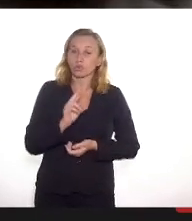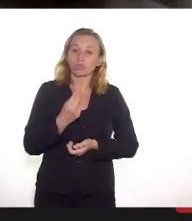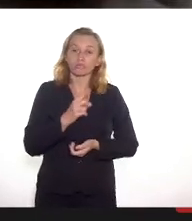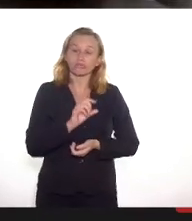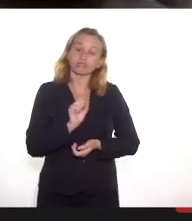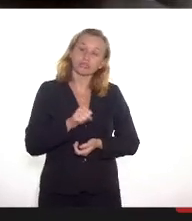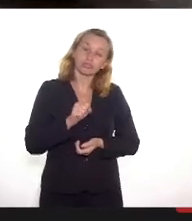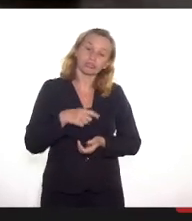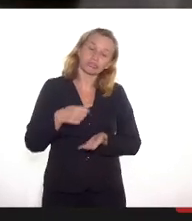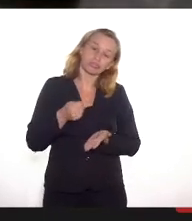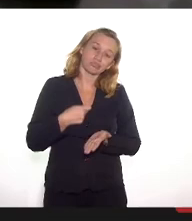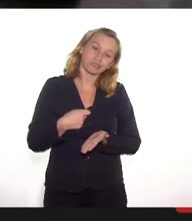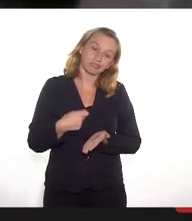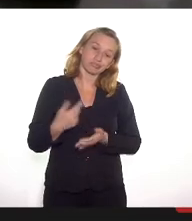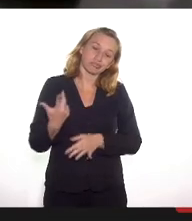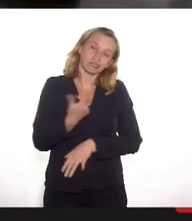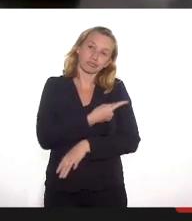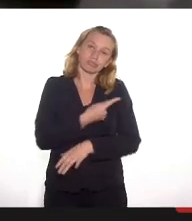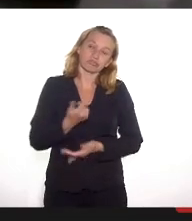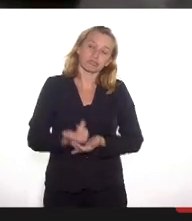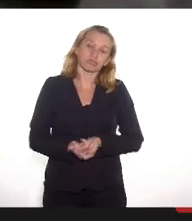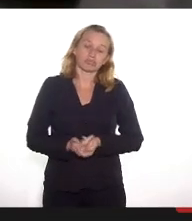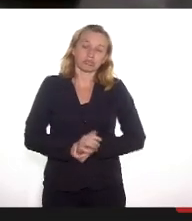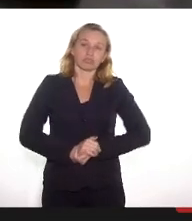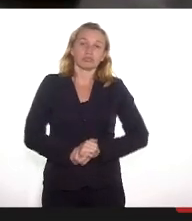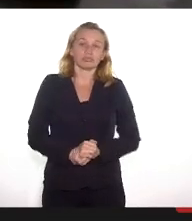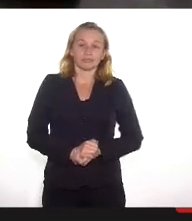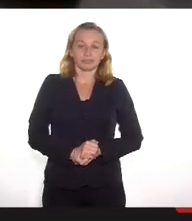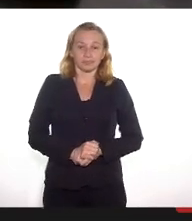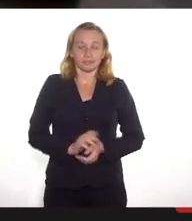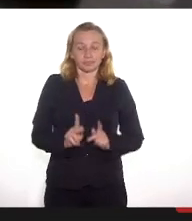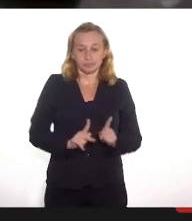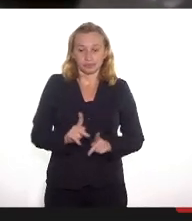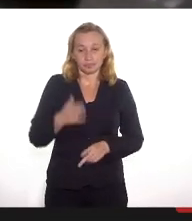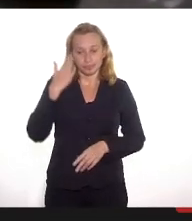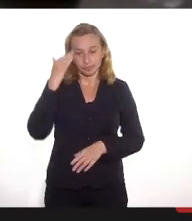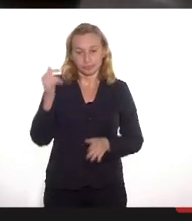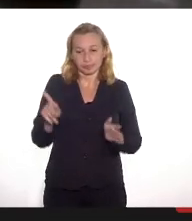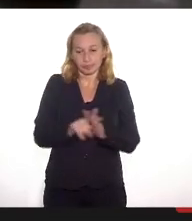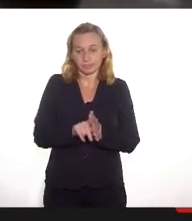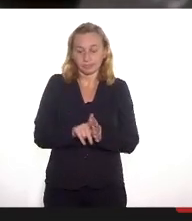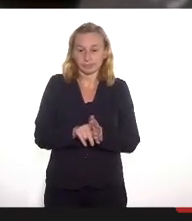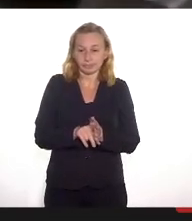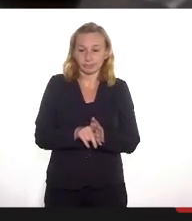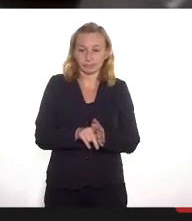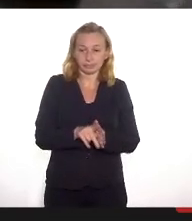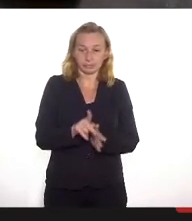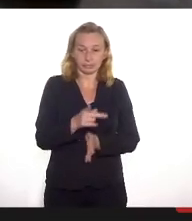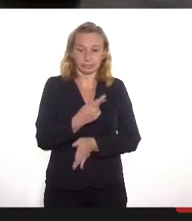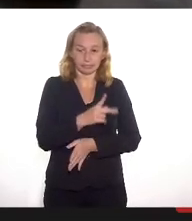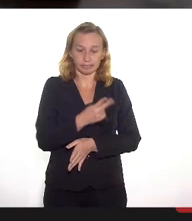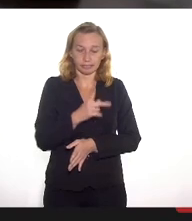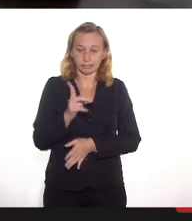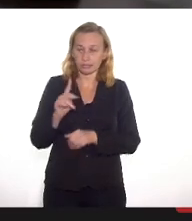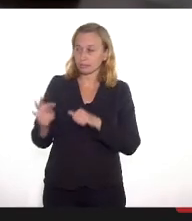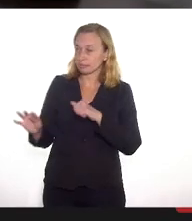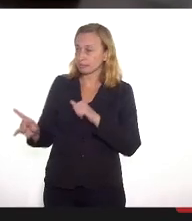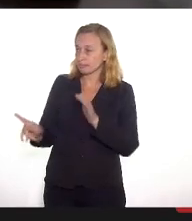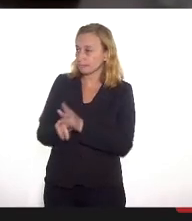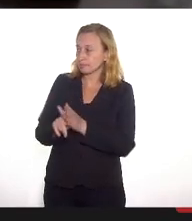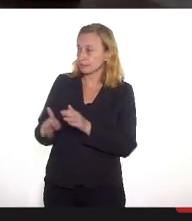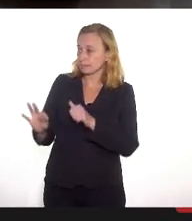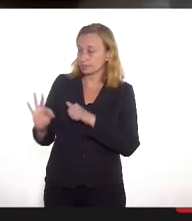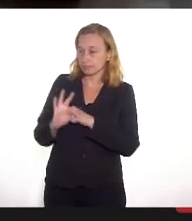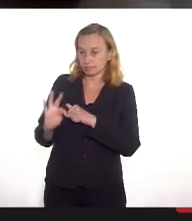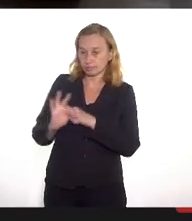sim e vacinar uma situação que a população sabe que a vacina pertence a ela a vacina não é do técnico que tá